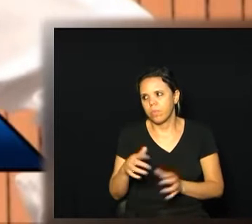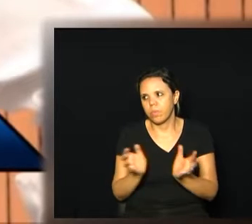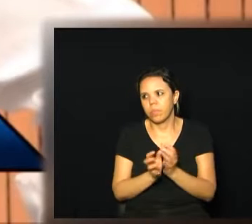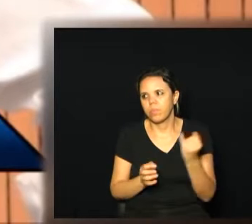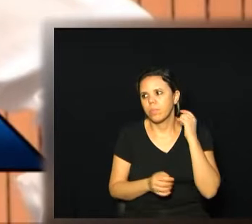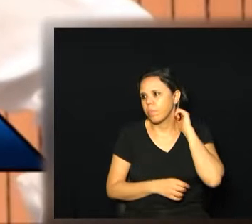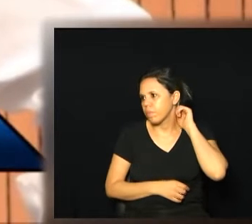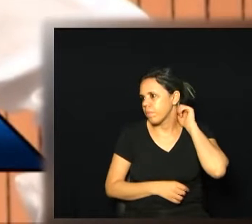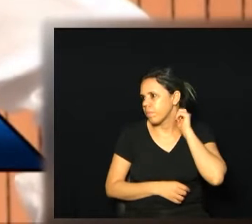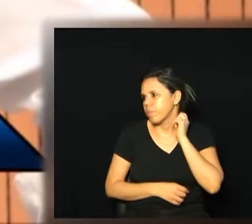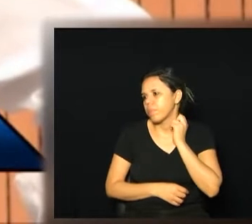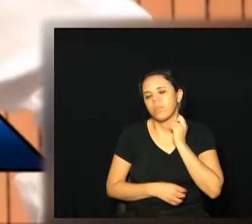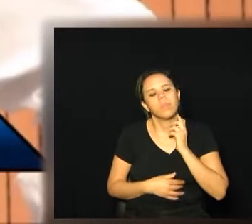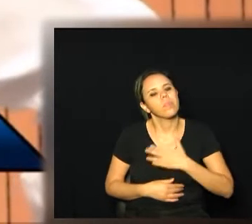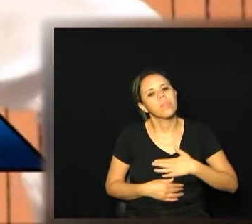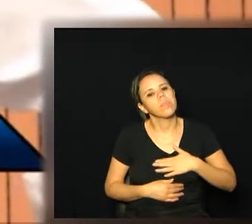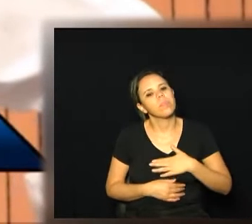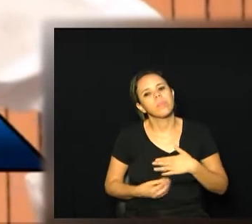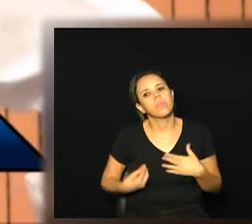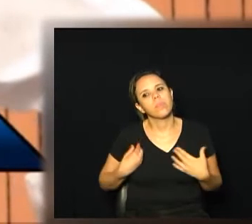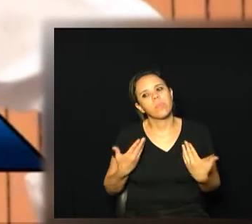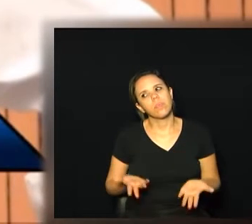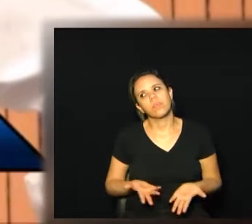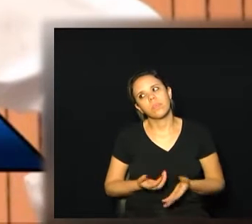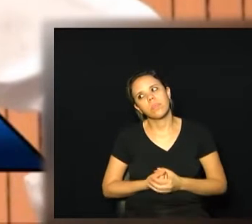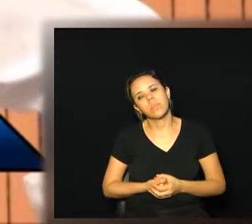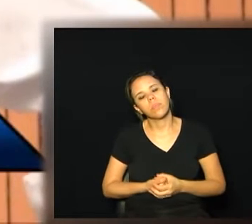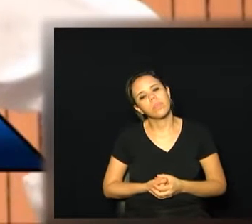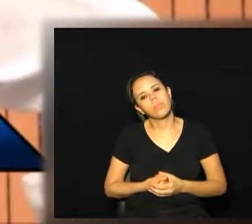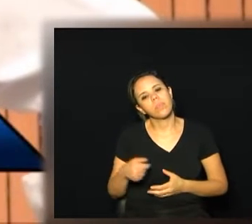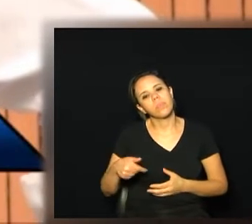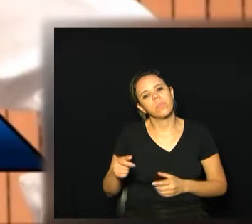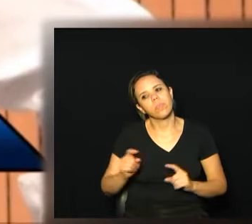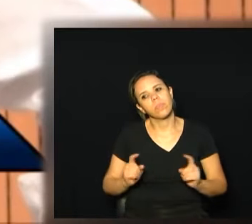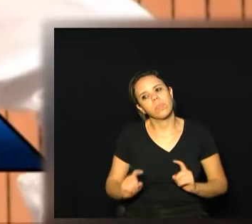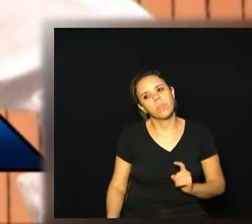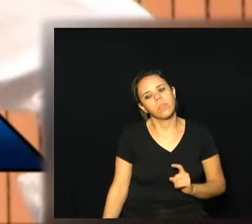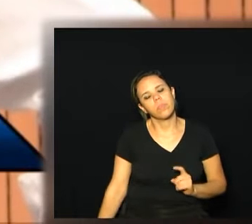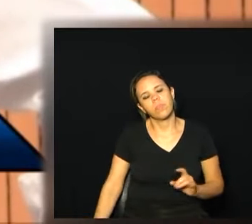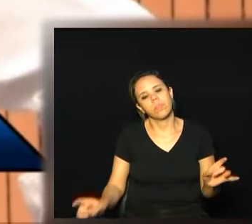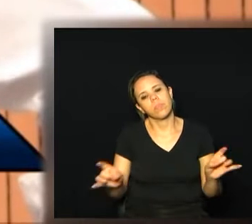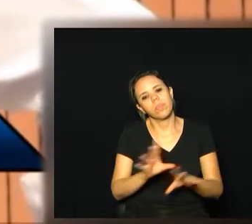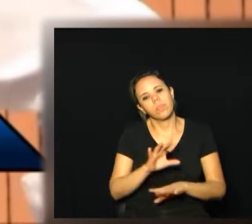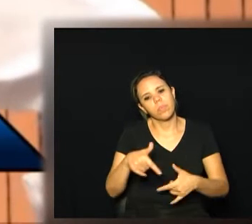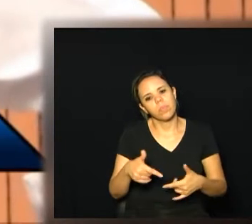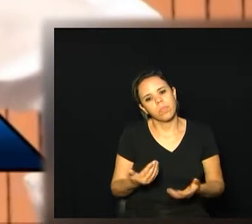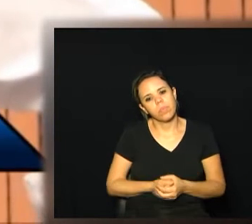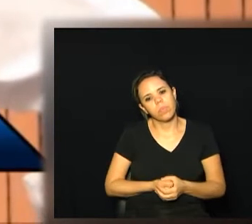comissão, mas é uma satisfação estar aqui nessa reunião que encerra, os